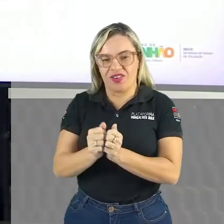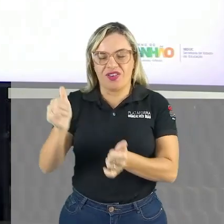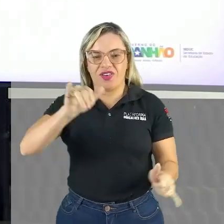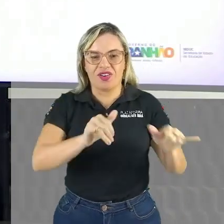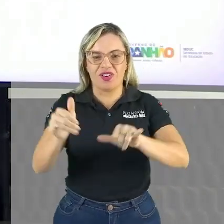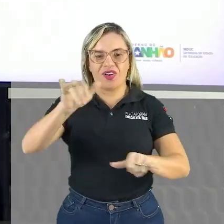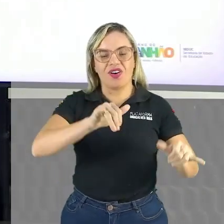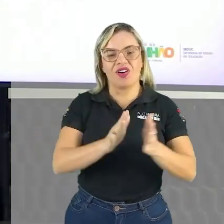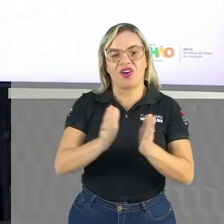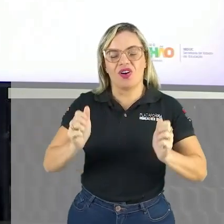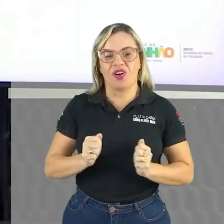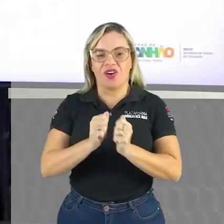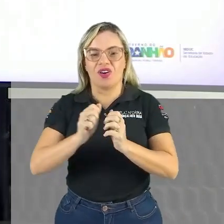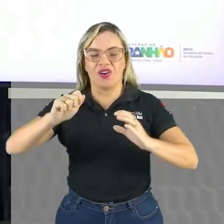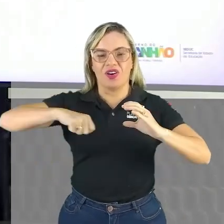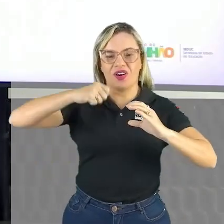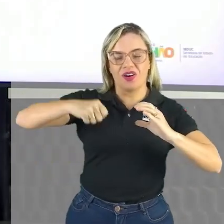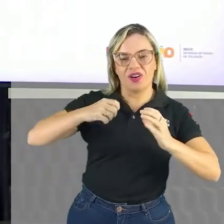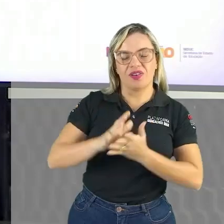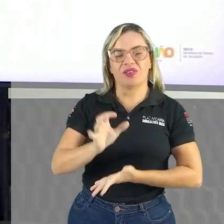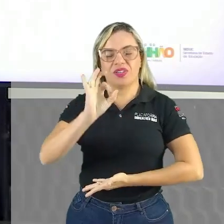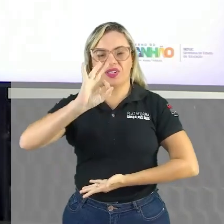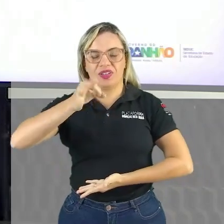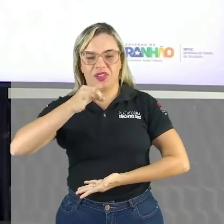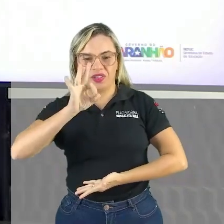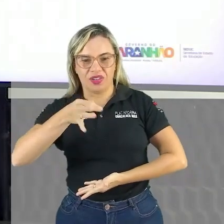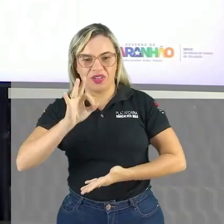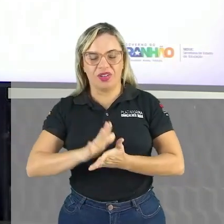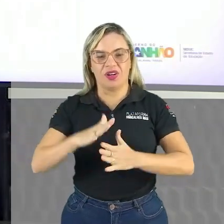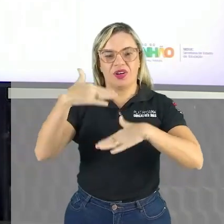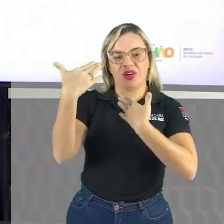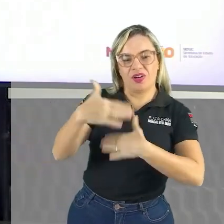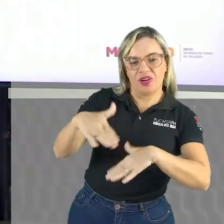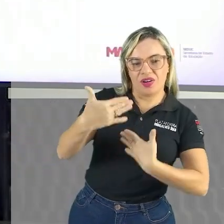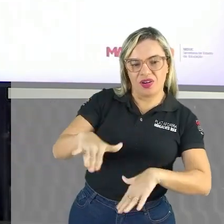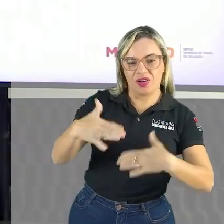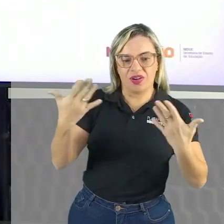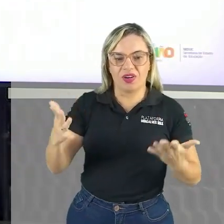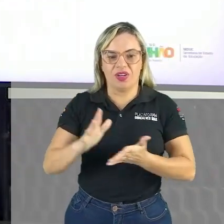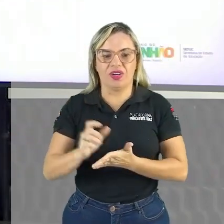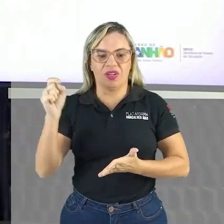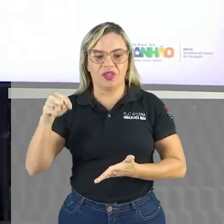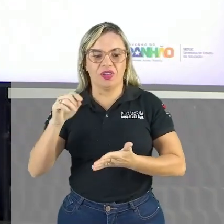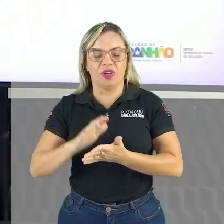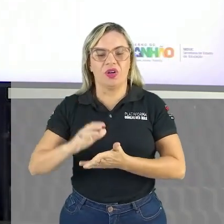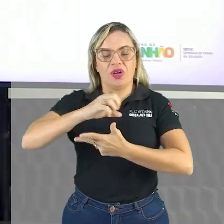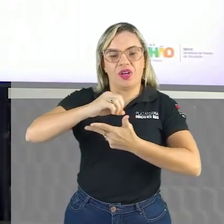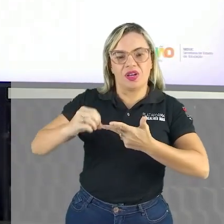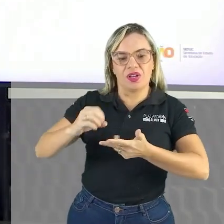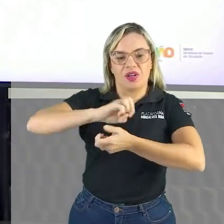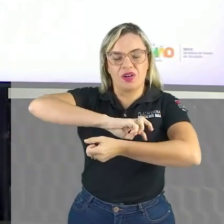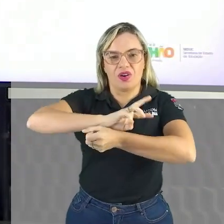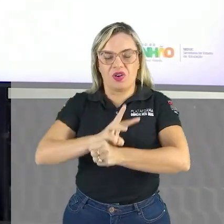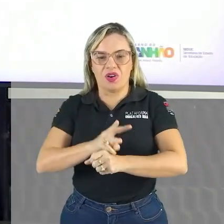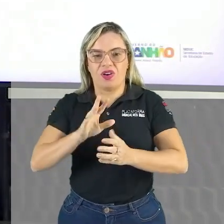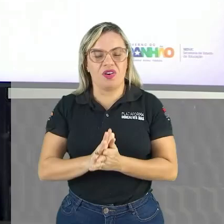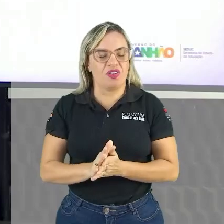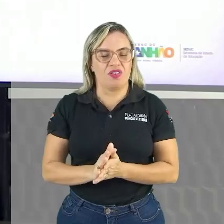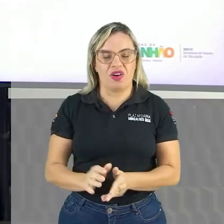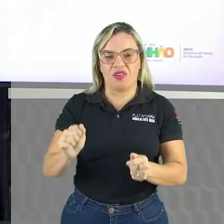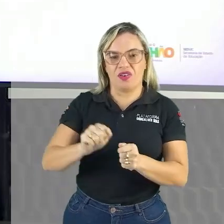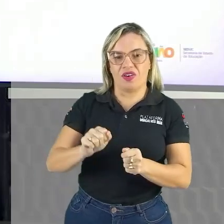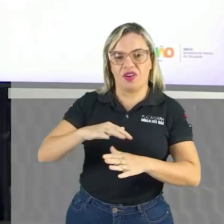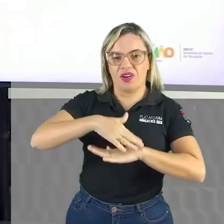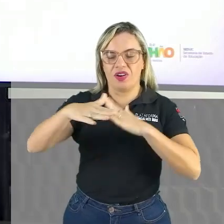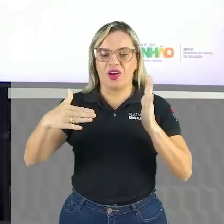todos os vídeos, que eu tenho certeza que quando tu pegar essa prova do Enem da UEMA, tu vai fechar. E aqui comigo nesse vídeo,